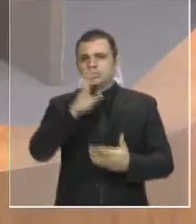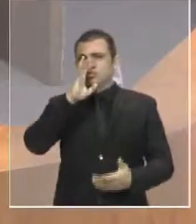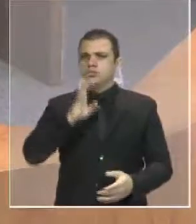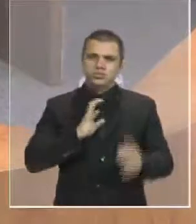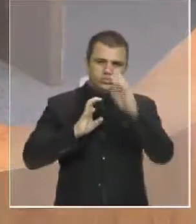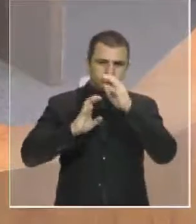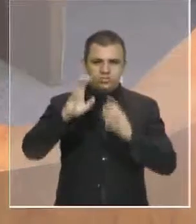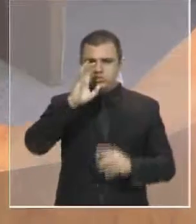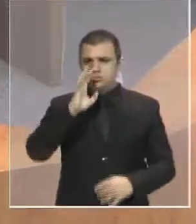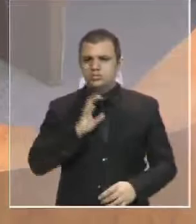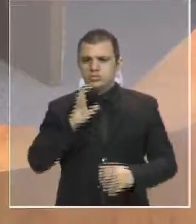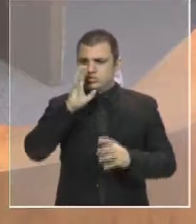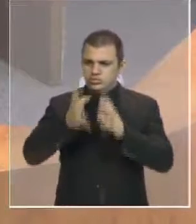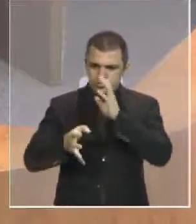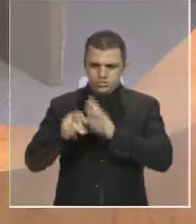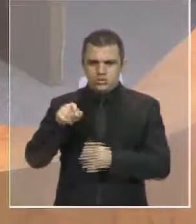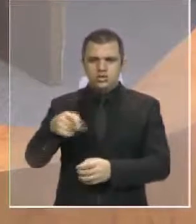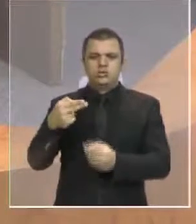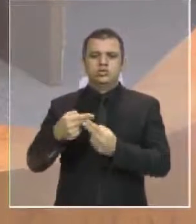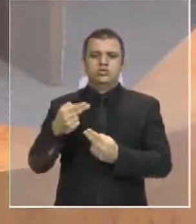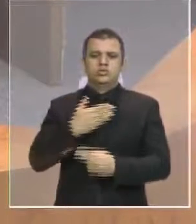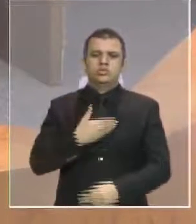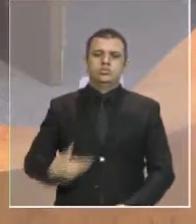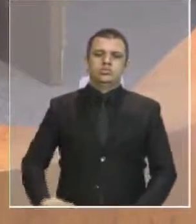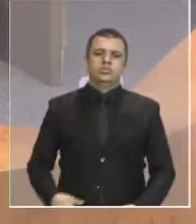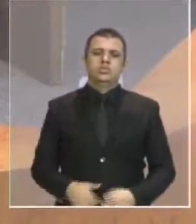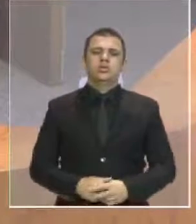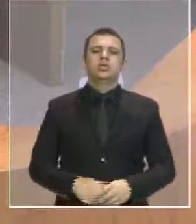proferidas. Até porque